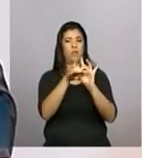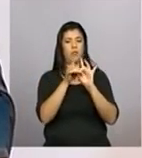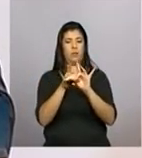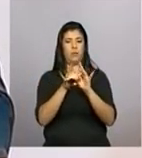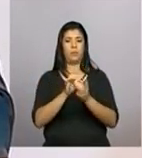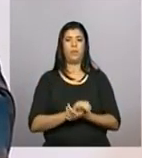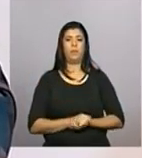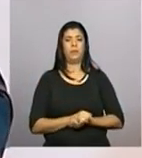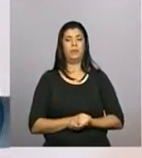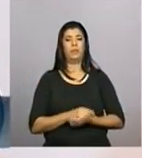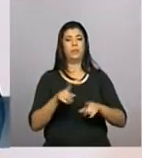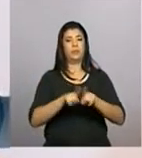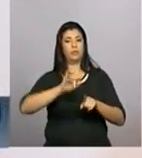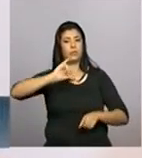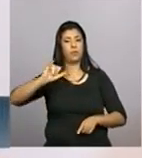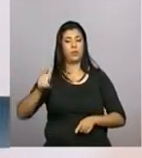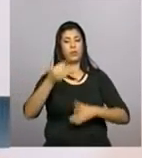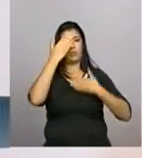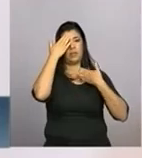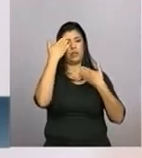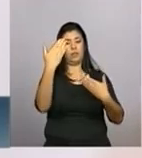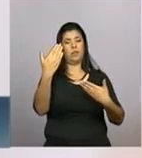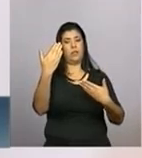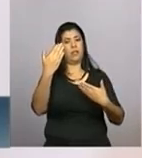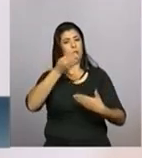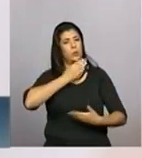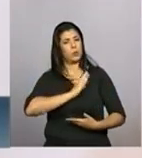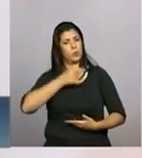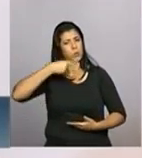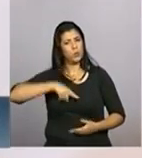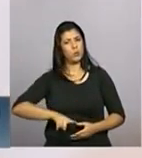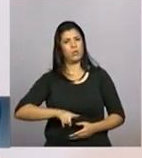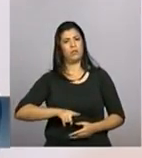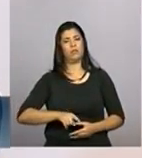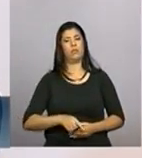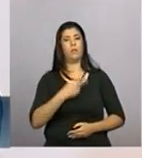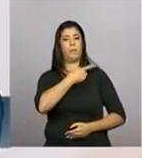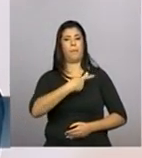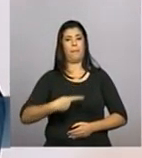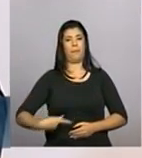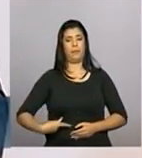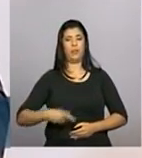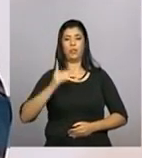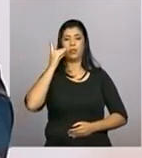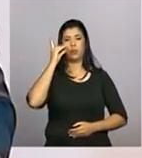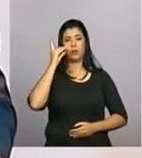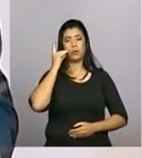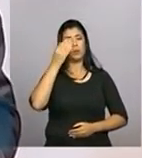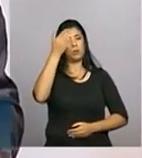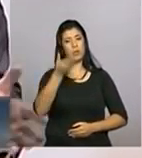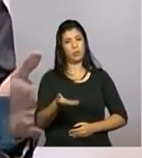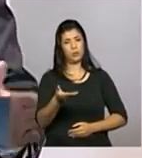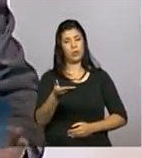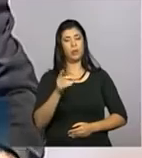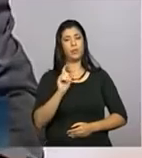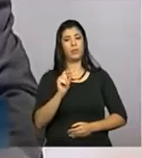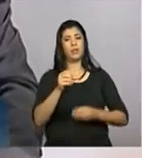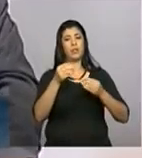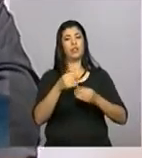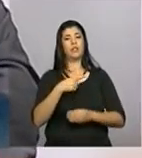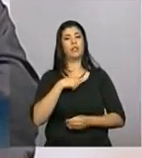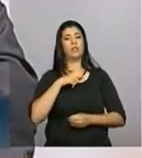aqui agradecer de coração a presidenta Dilma Russef, presidenta que ao